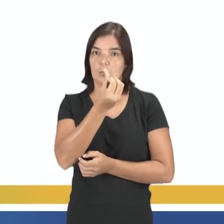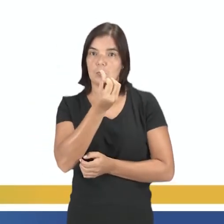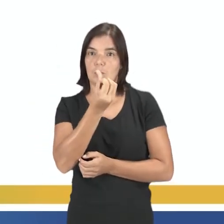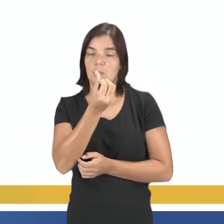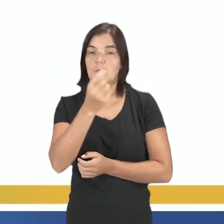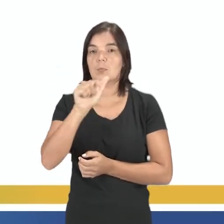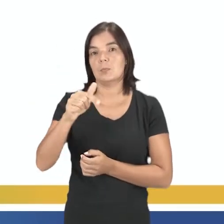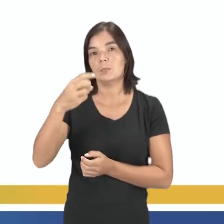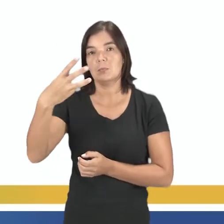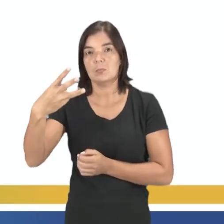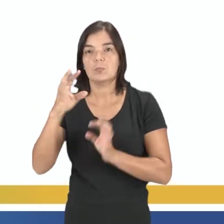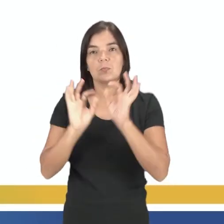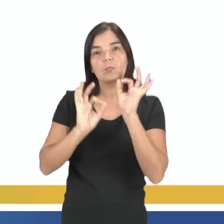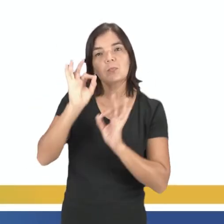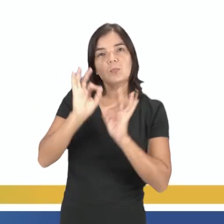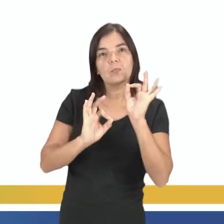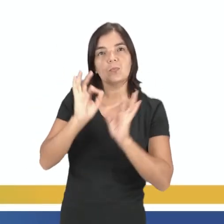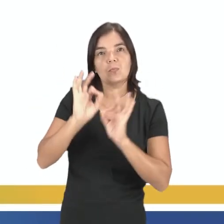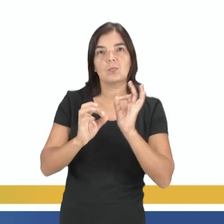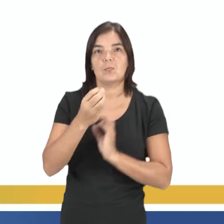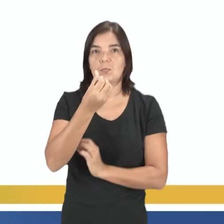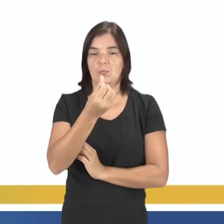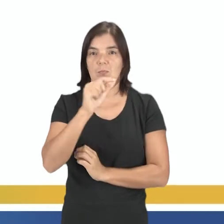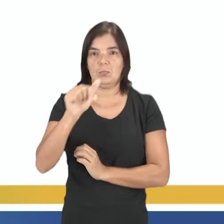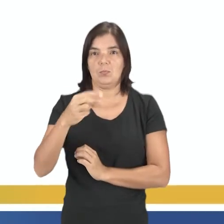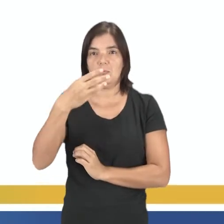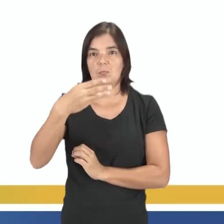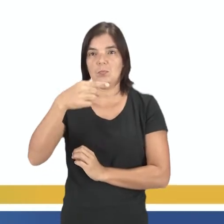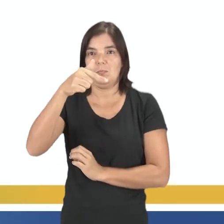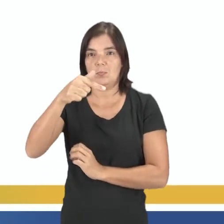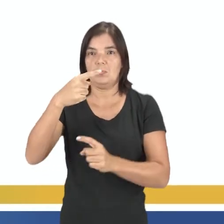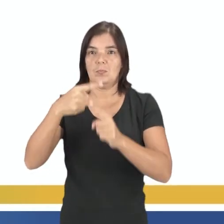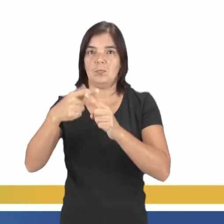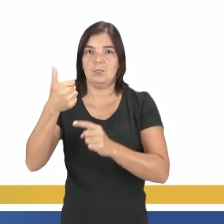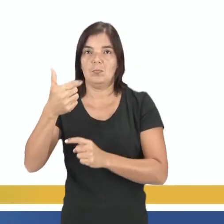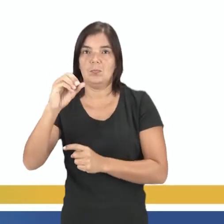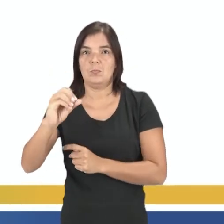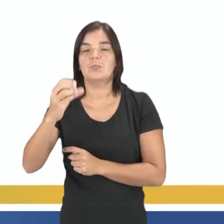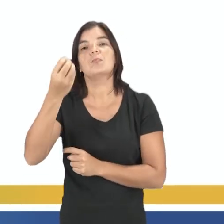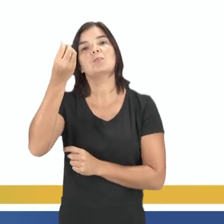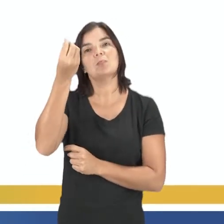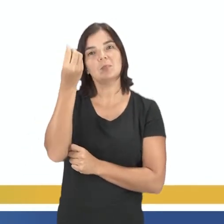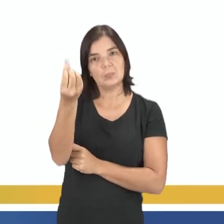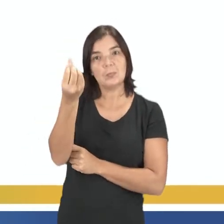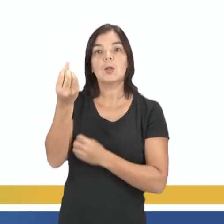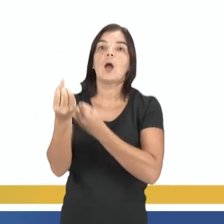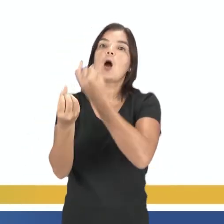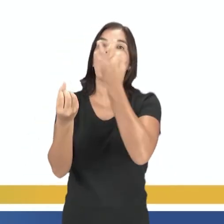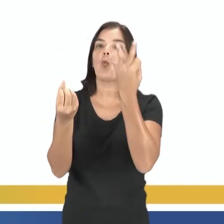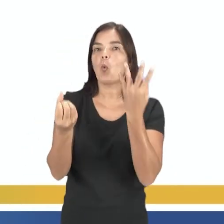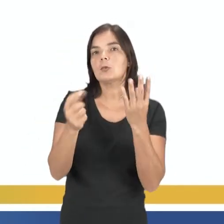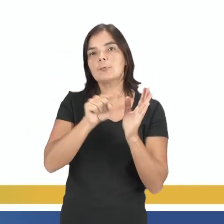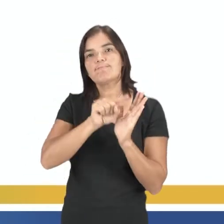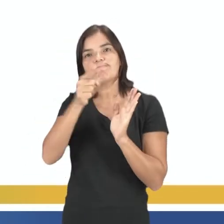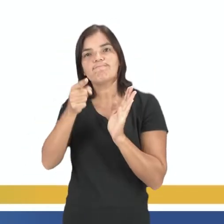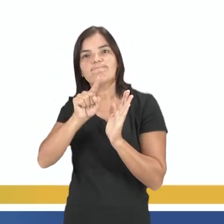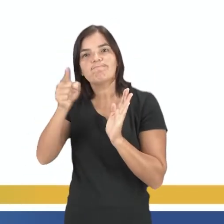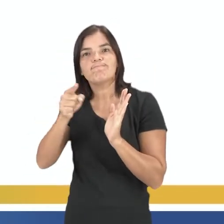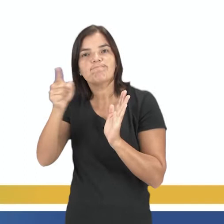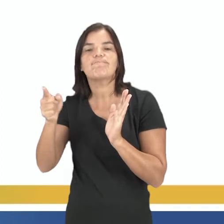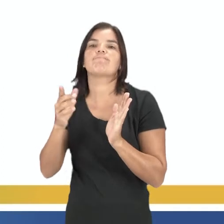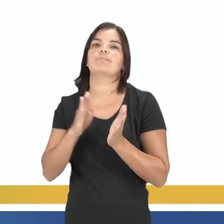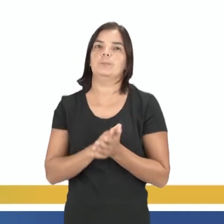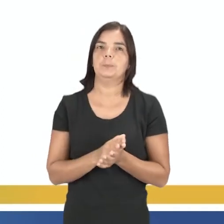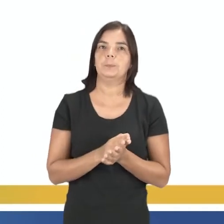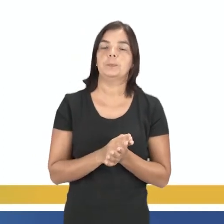3, então, organizando esse número, vai ficar 6,37 vezes 10, e o expoente é a quantidade de casas que você moveu